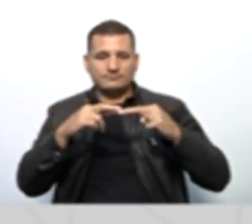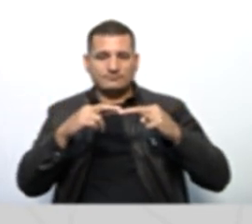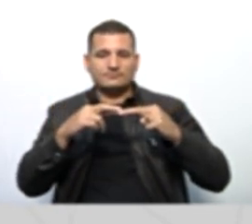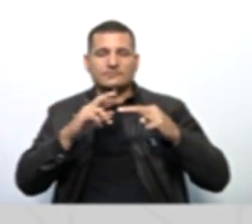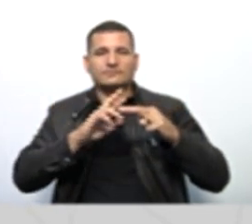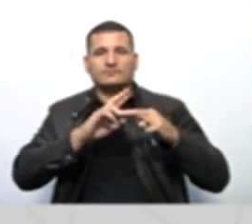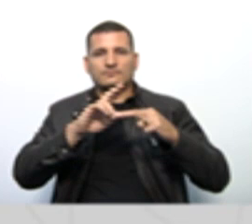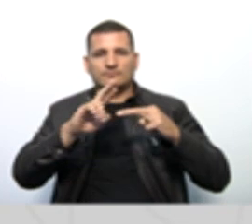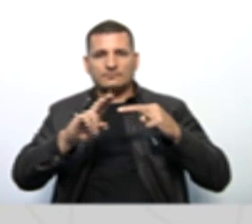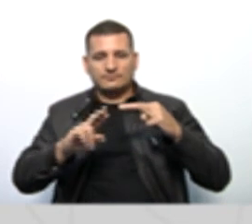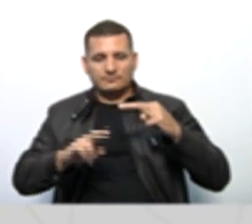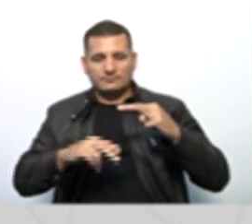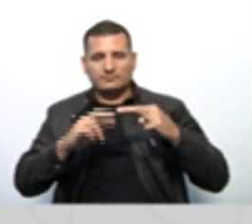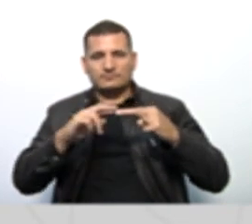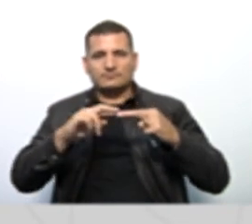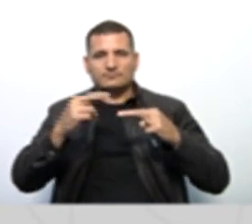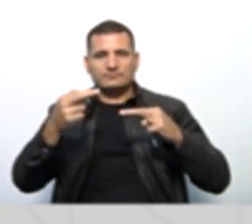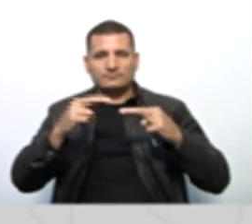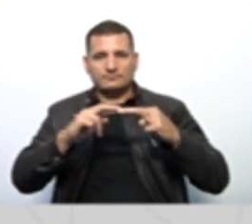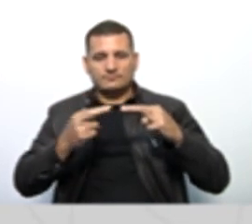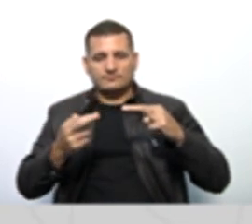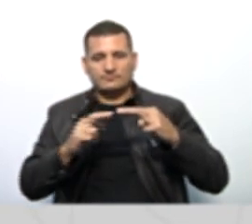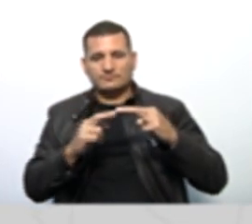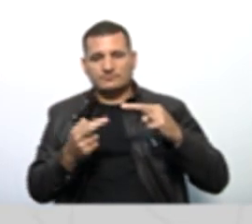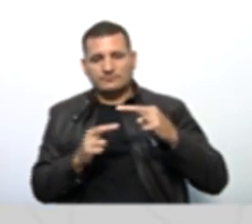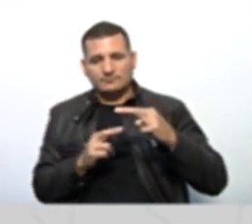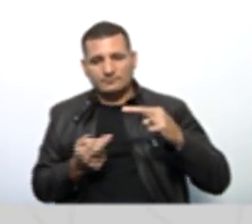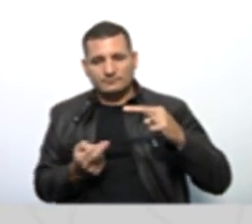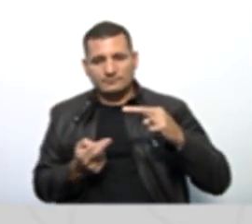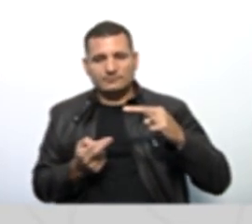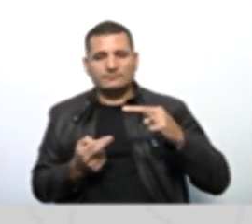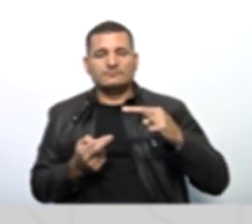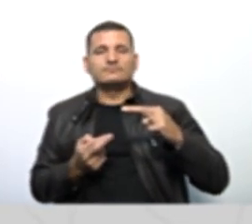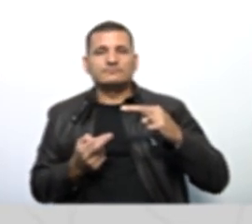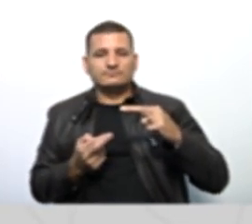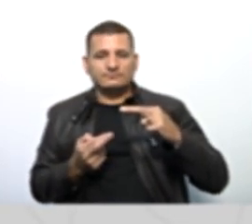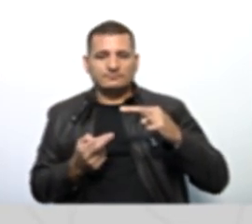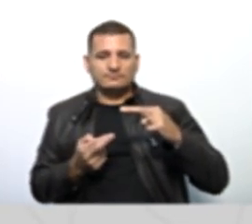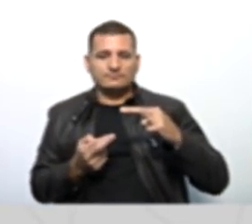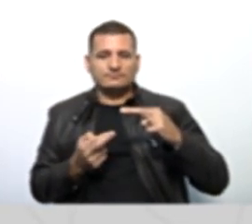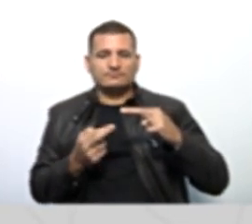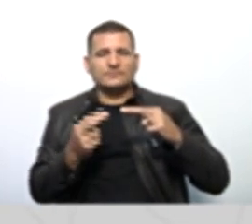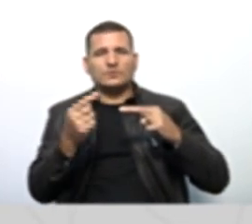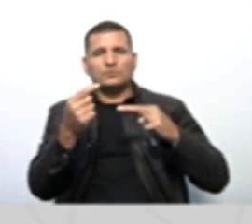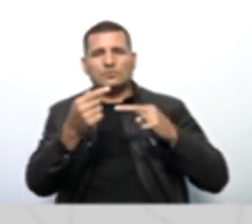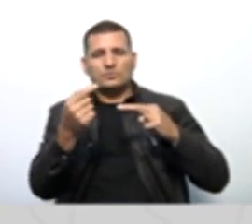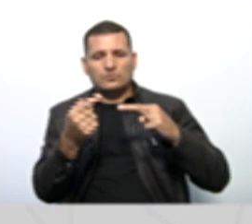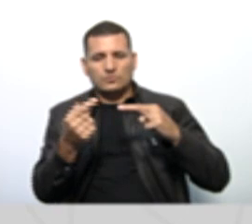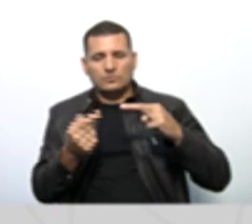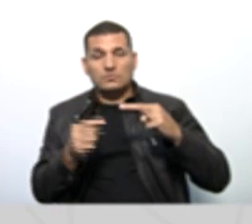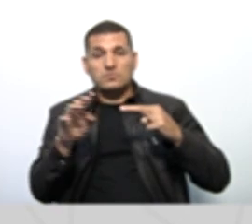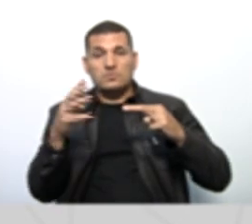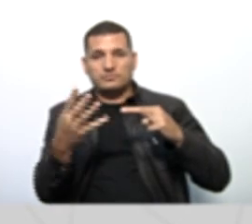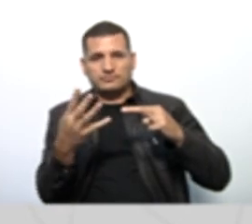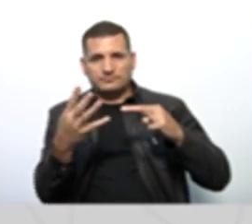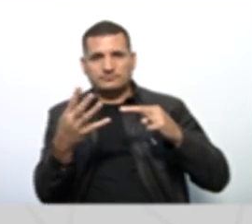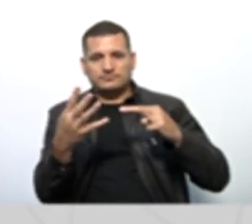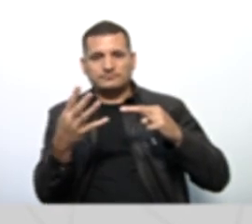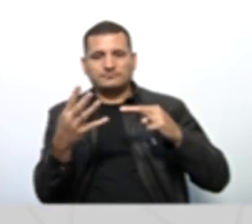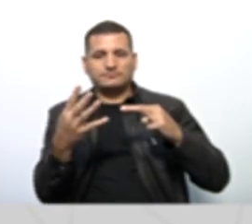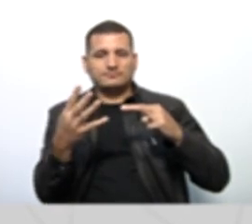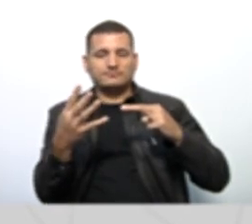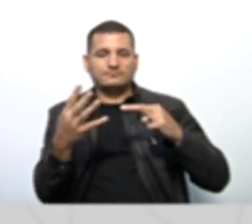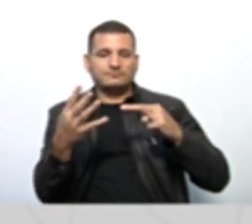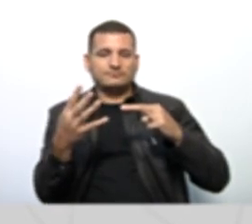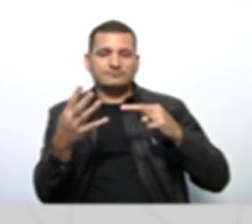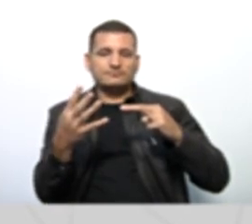várias trança entre eles ao certo então temos 12 34 pares não é isso